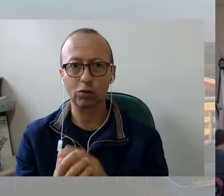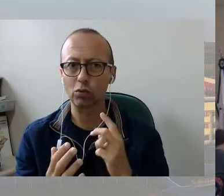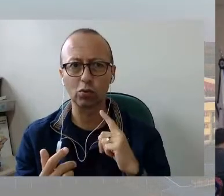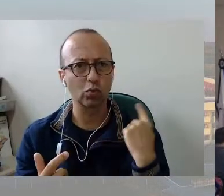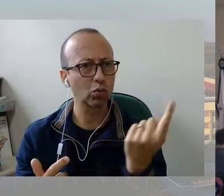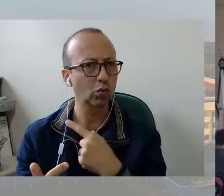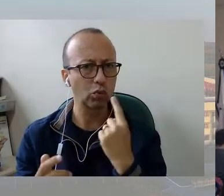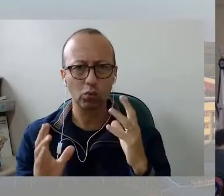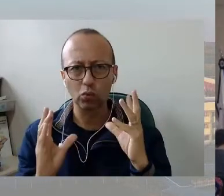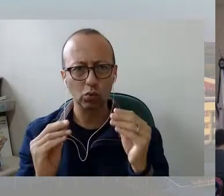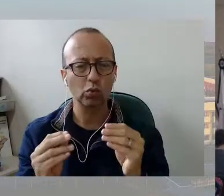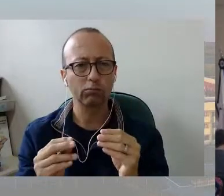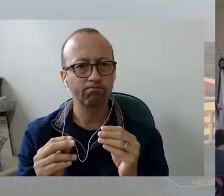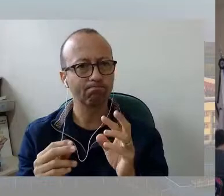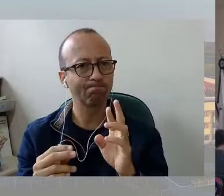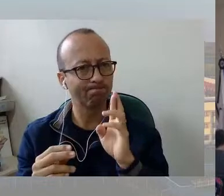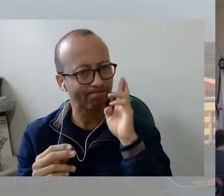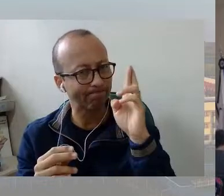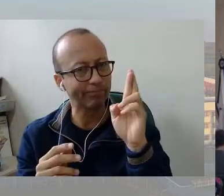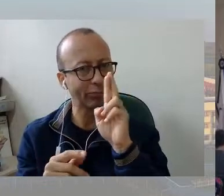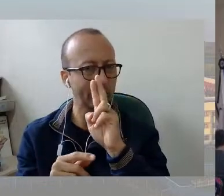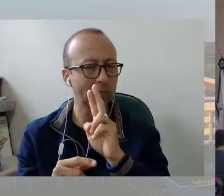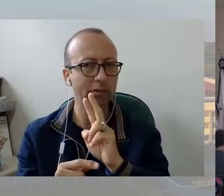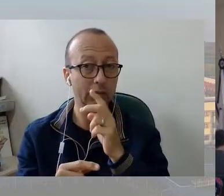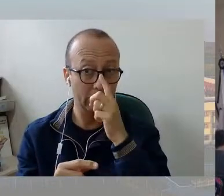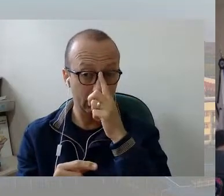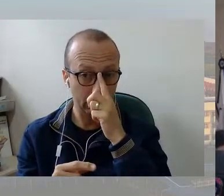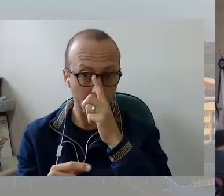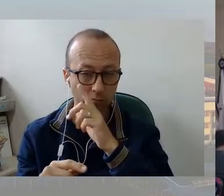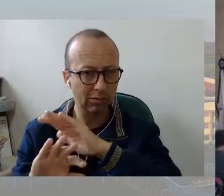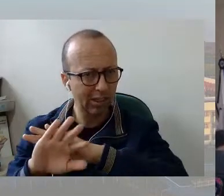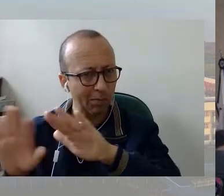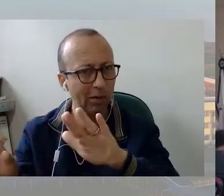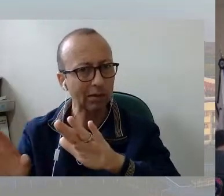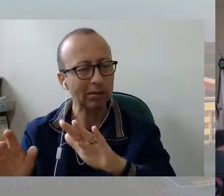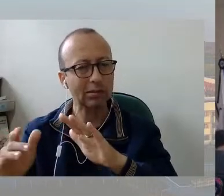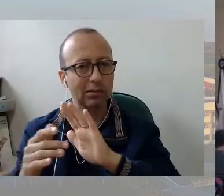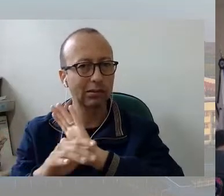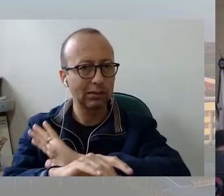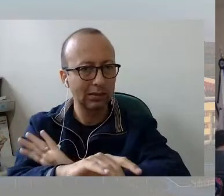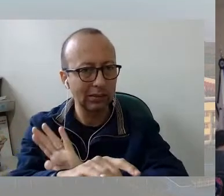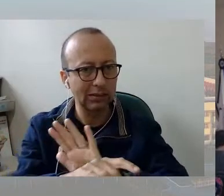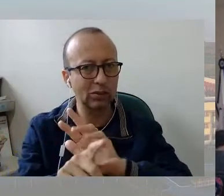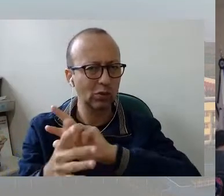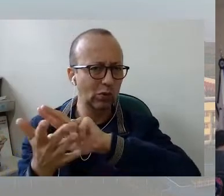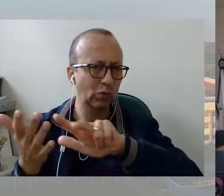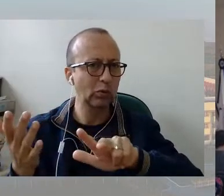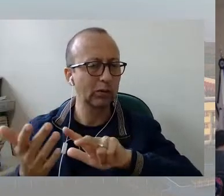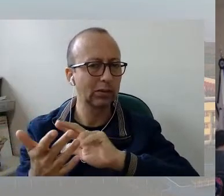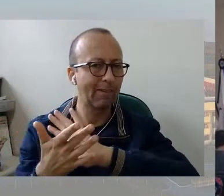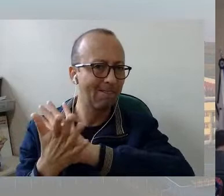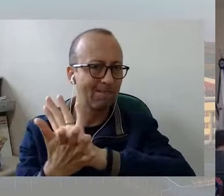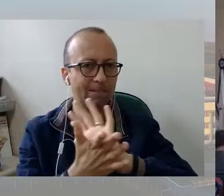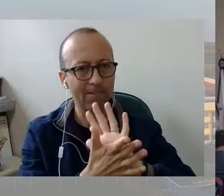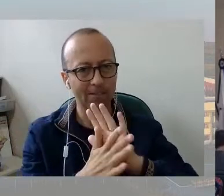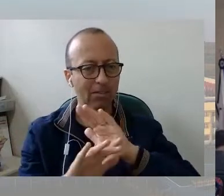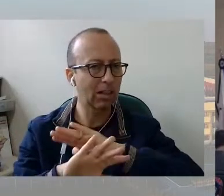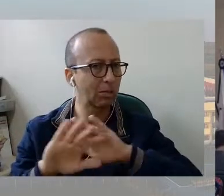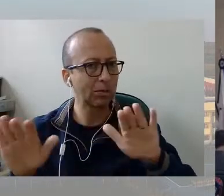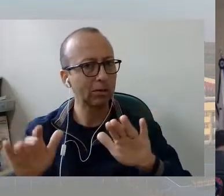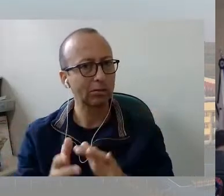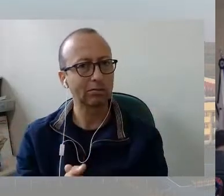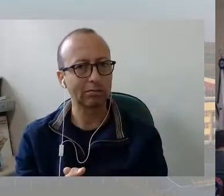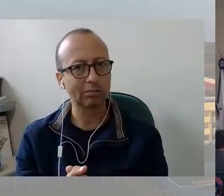frente. Coibir algo que é inadmissível na nossa universidade, que nunca mais a gente precisa discutir